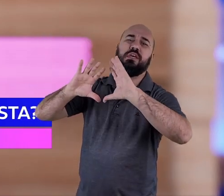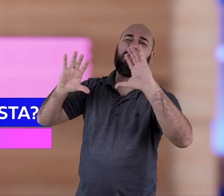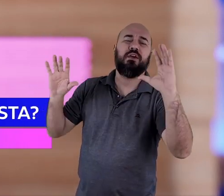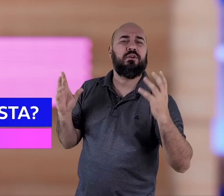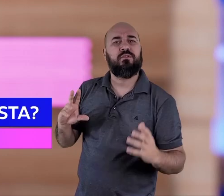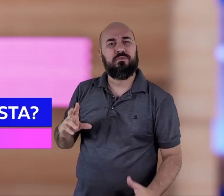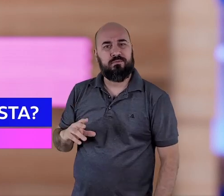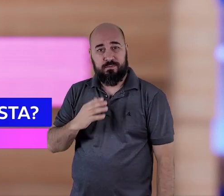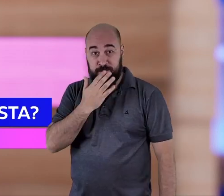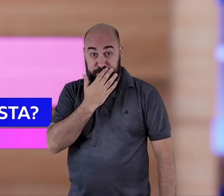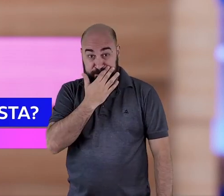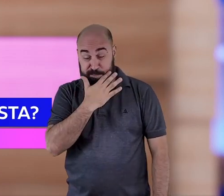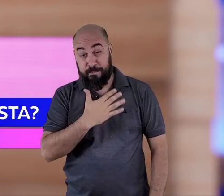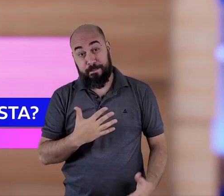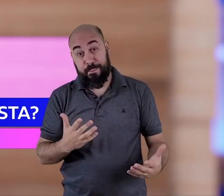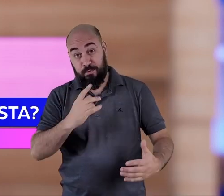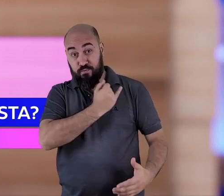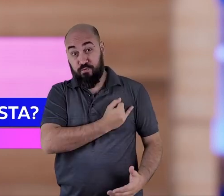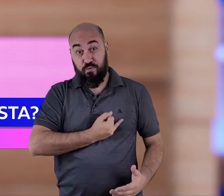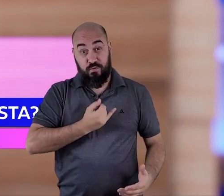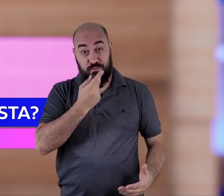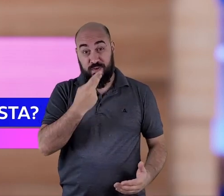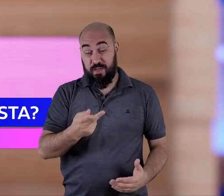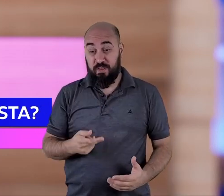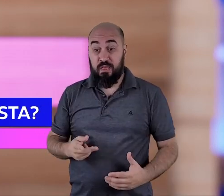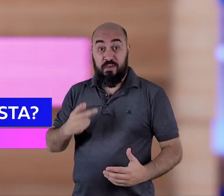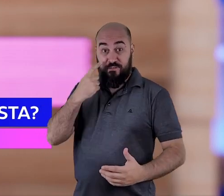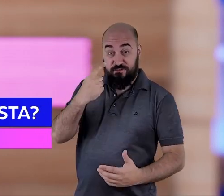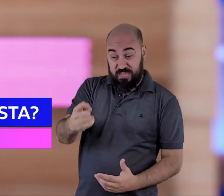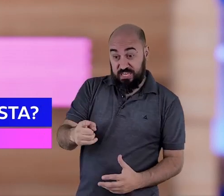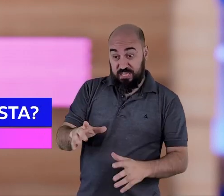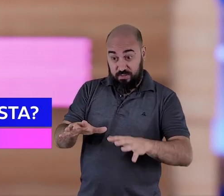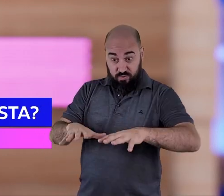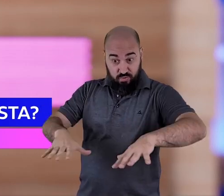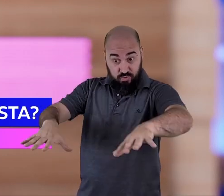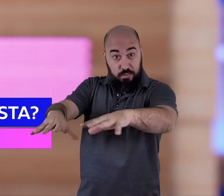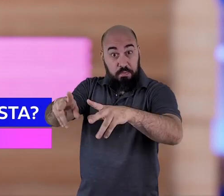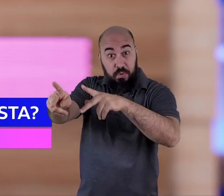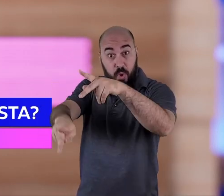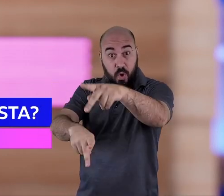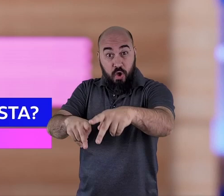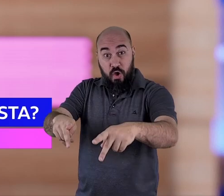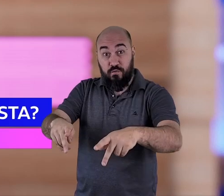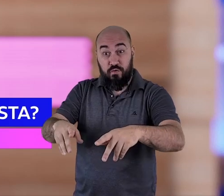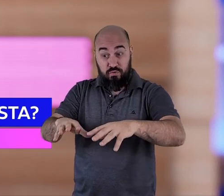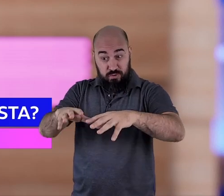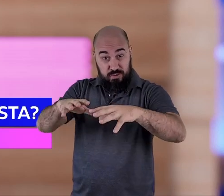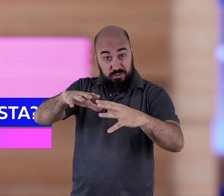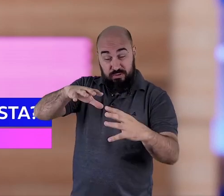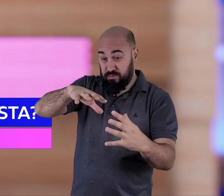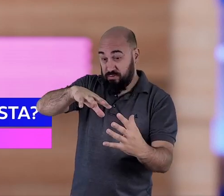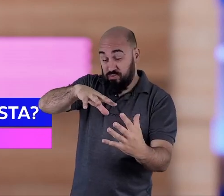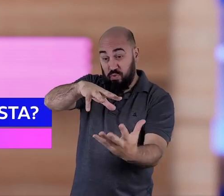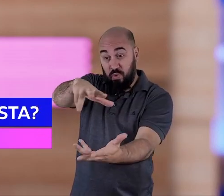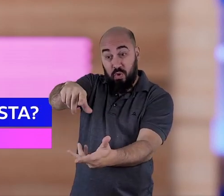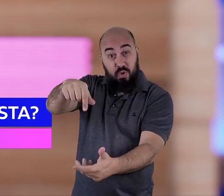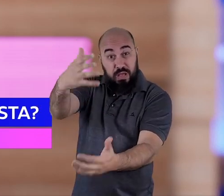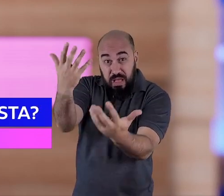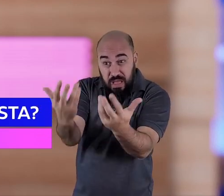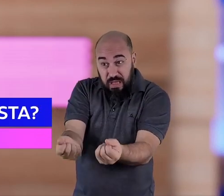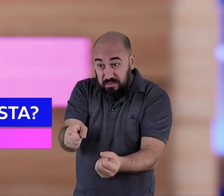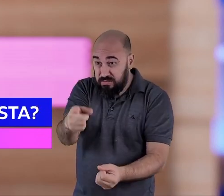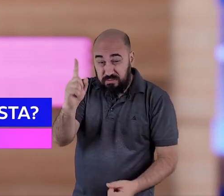besta e os reis da terra com os seus exércitos reunidos para fazer guerra contra aqueles